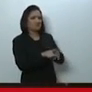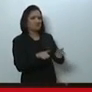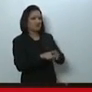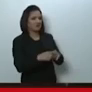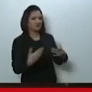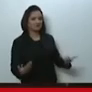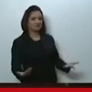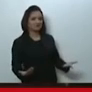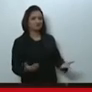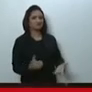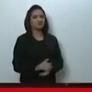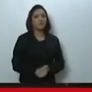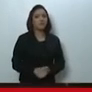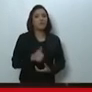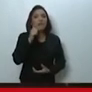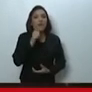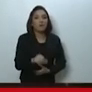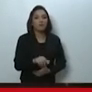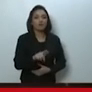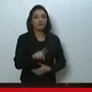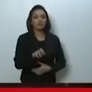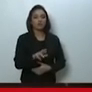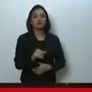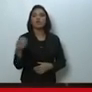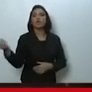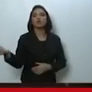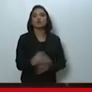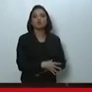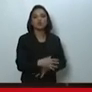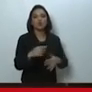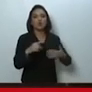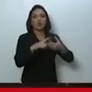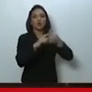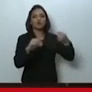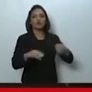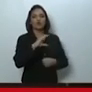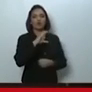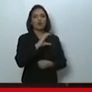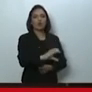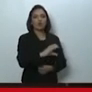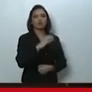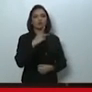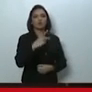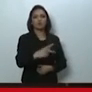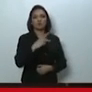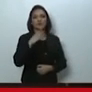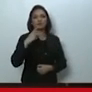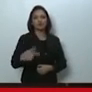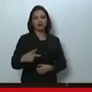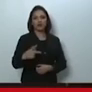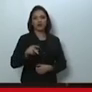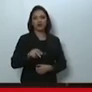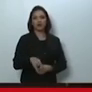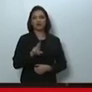Gerusa é um novo dispositivo do Código de Processo Penal da Rússia